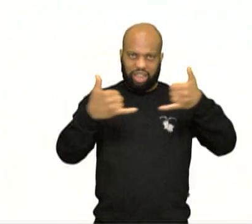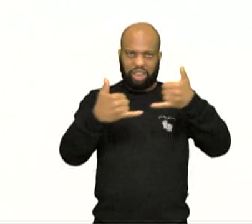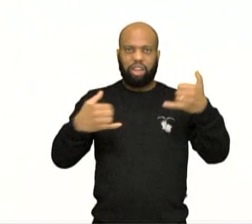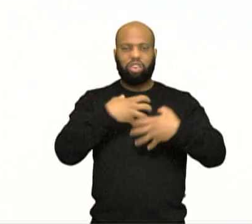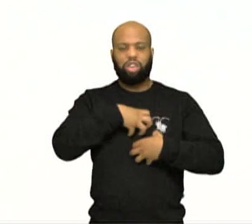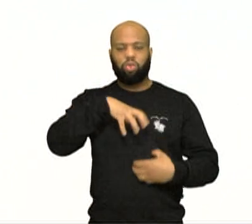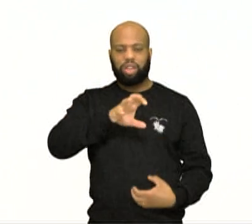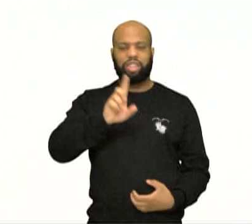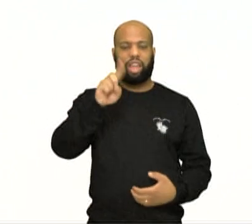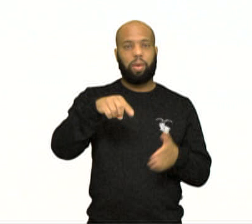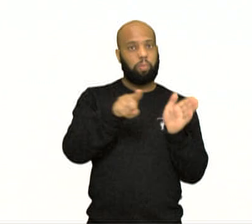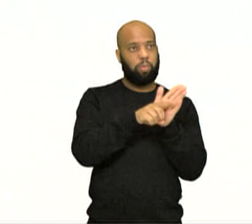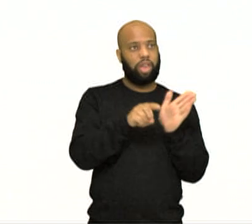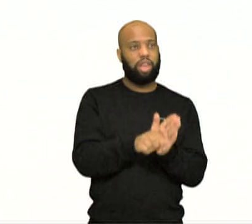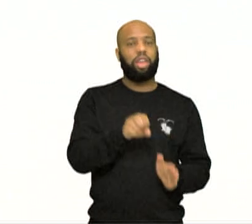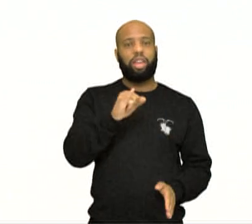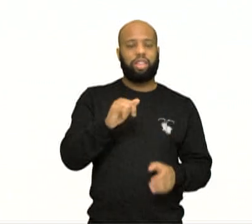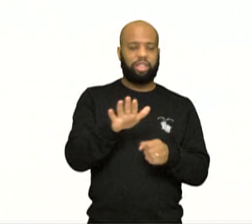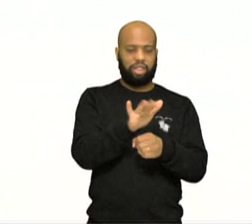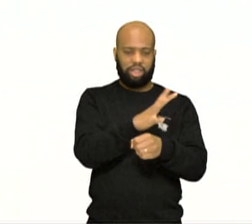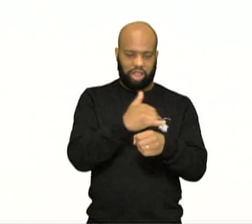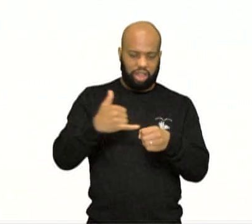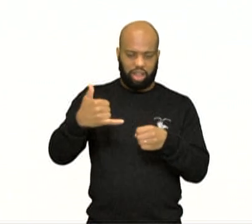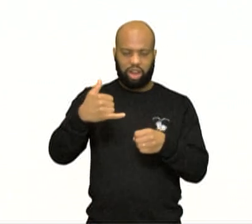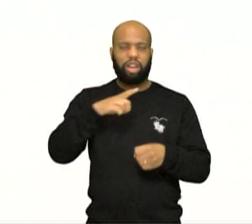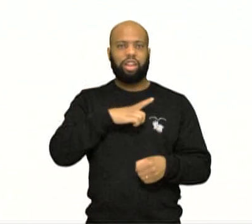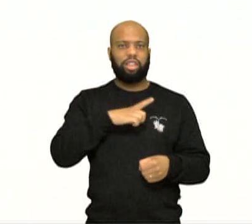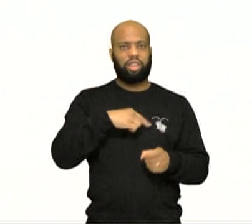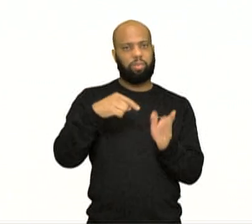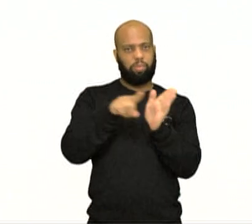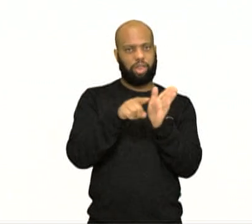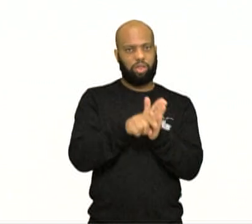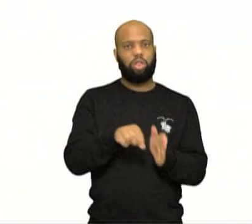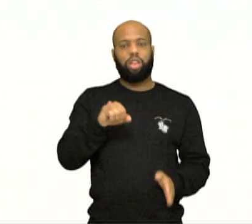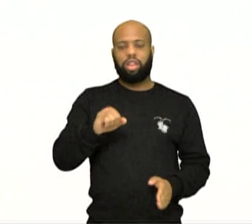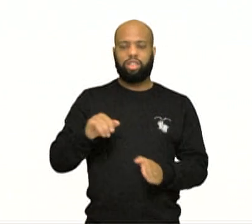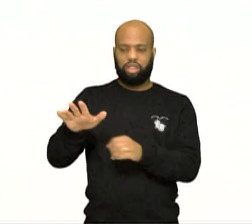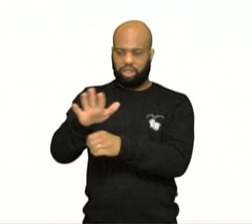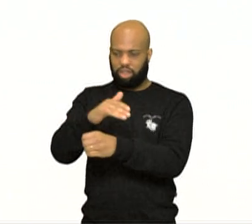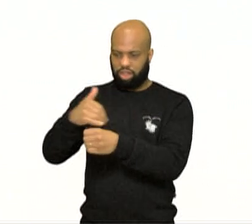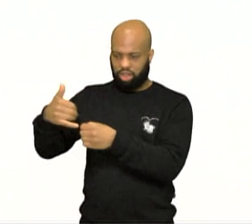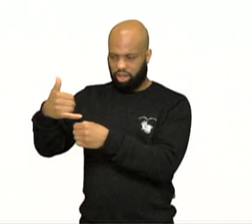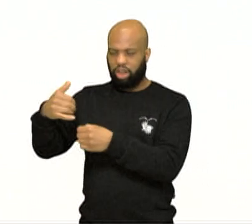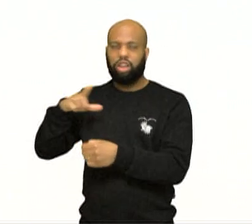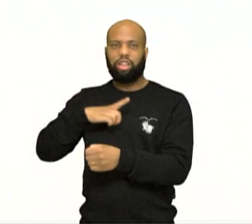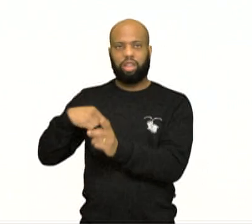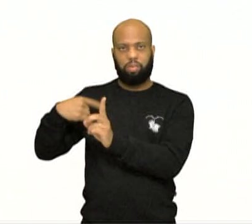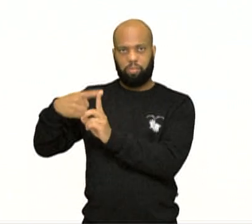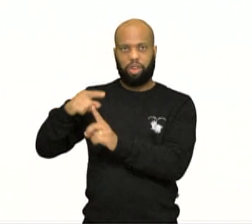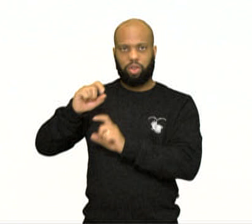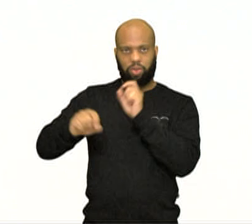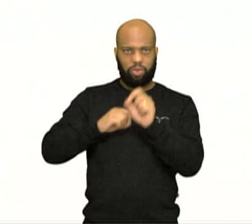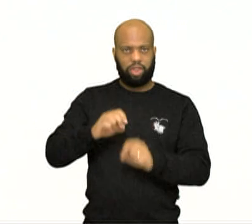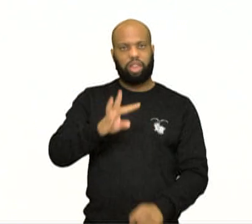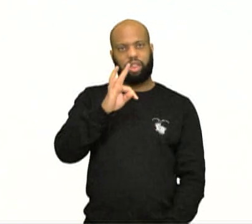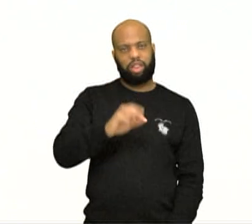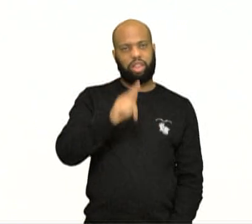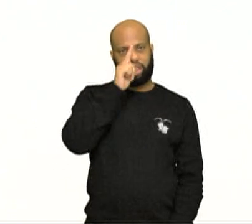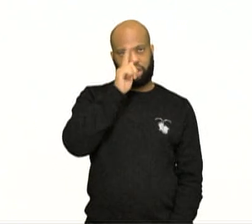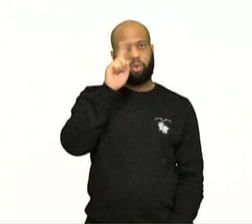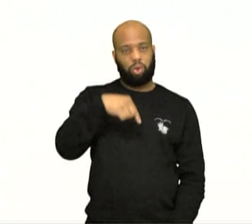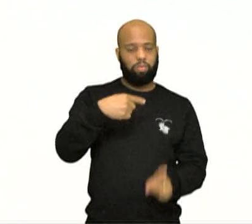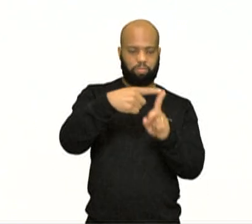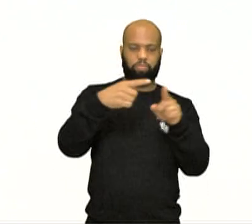negativo, se a carga tiver sinal negativo. Caso a carga tenha sinal positivo, este trabalho será